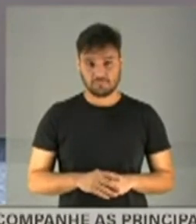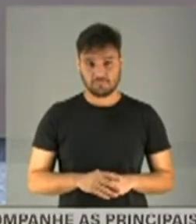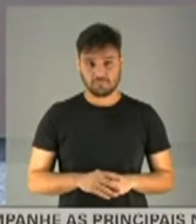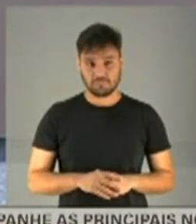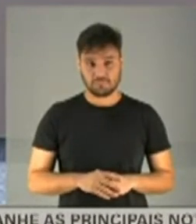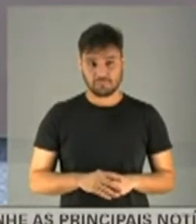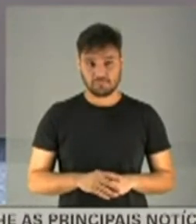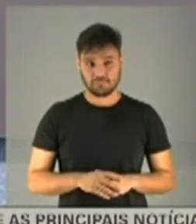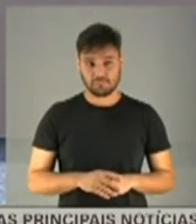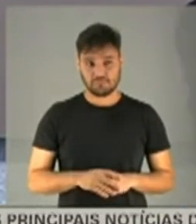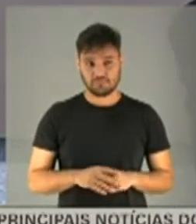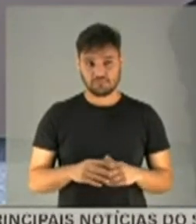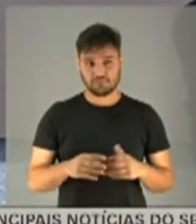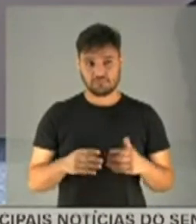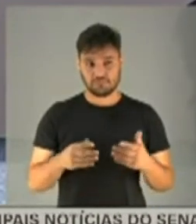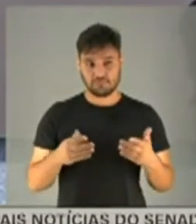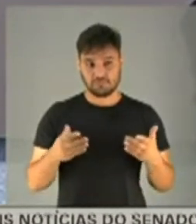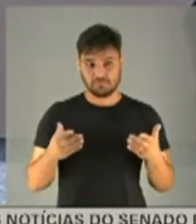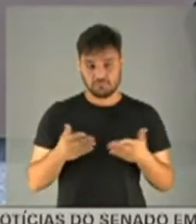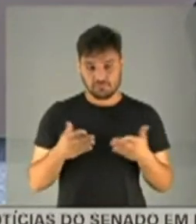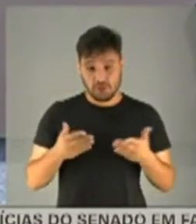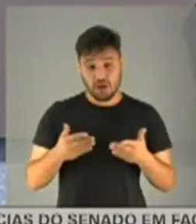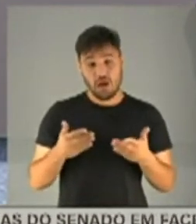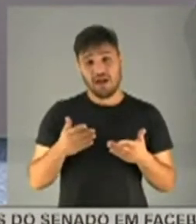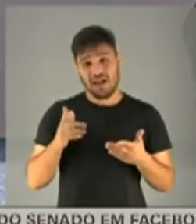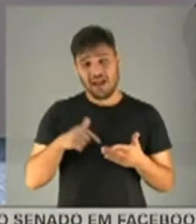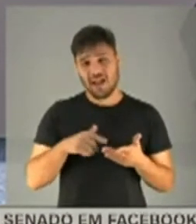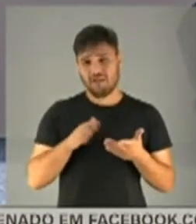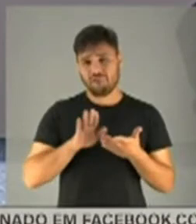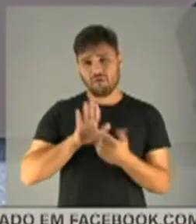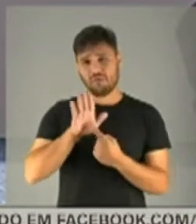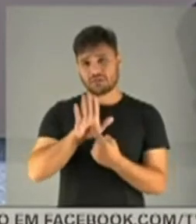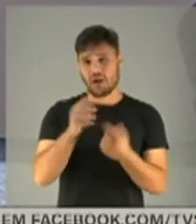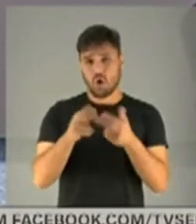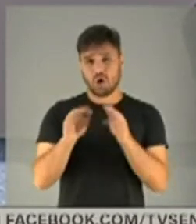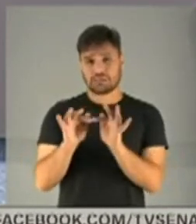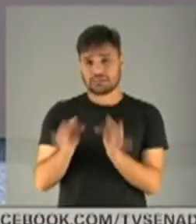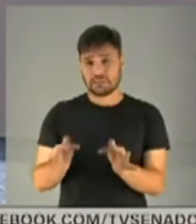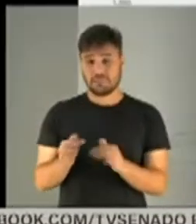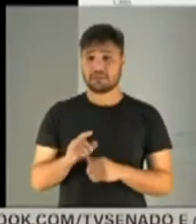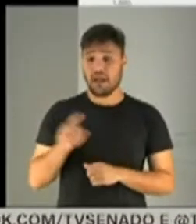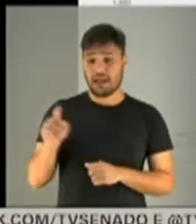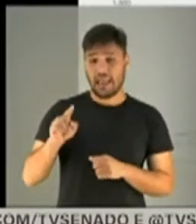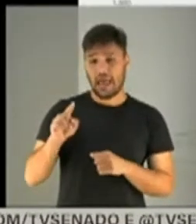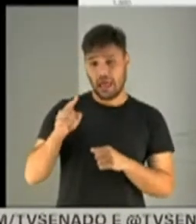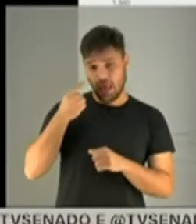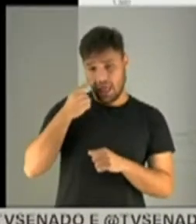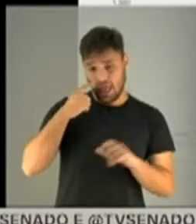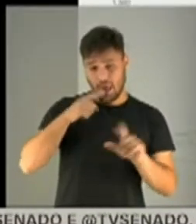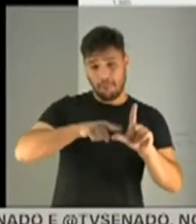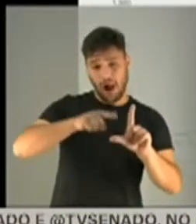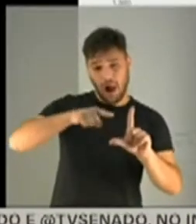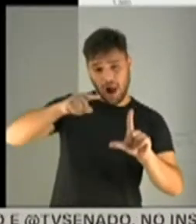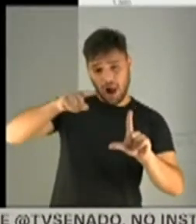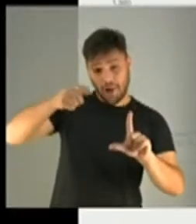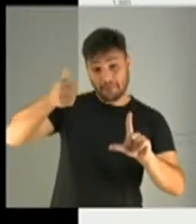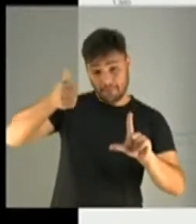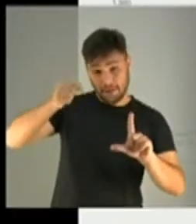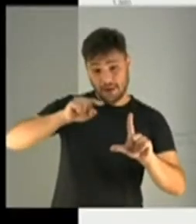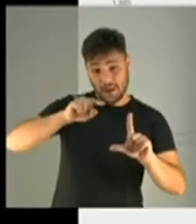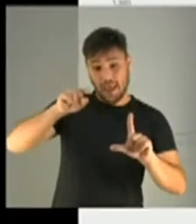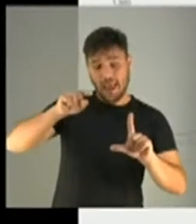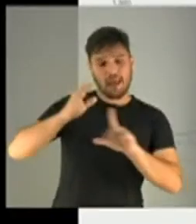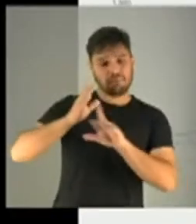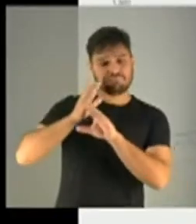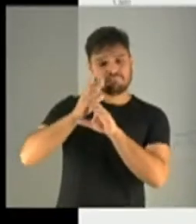Nesse outro gráfico, eu faço uma comparação extremamente simples. Aquela linha de cima é a mortalidade acumulada no Brasil